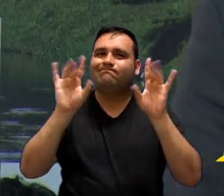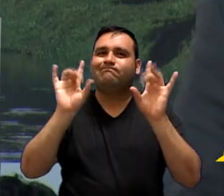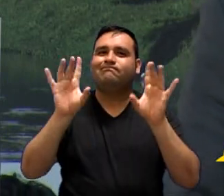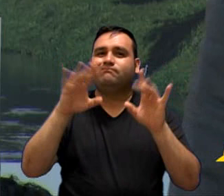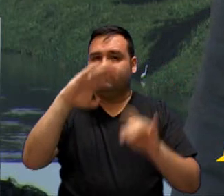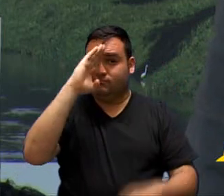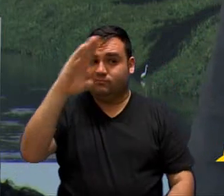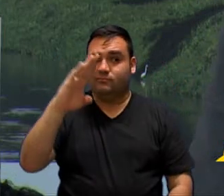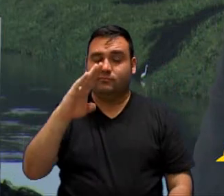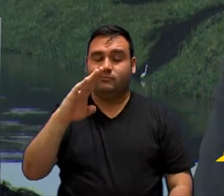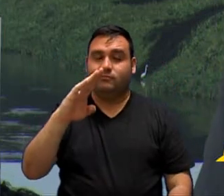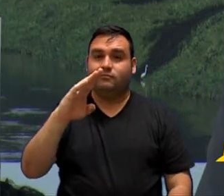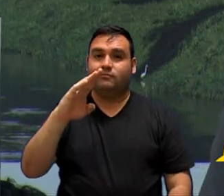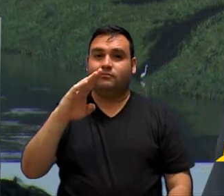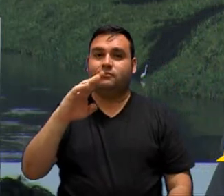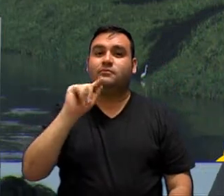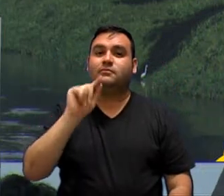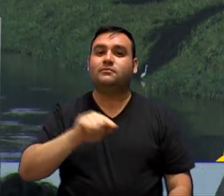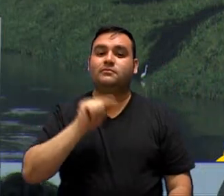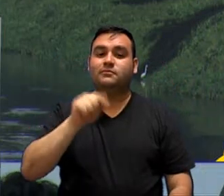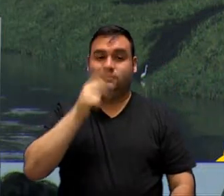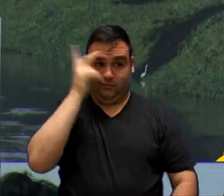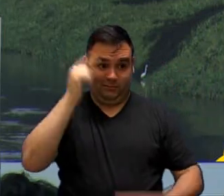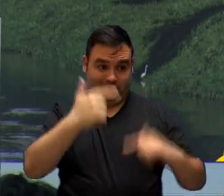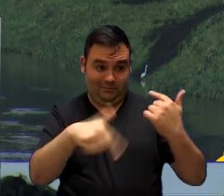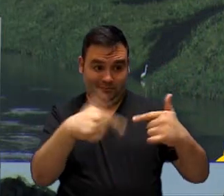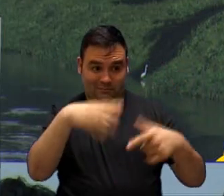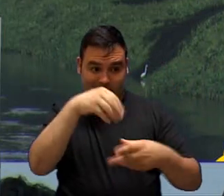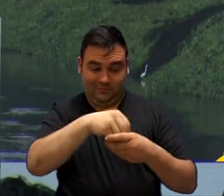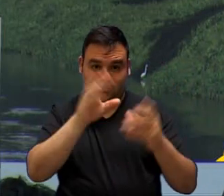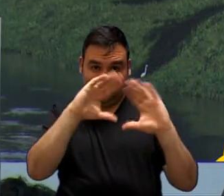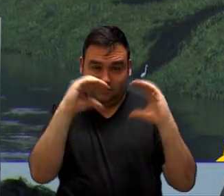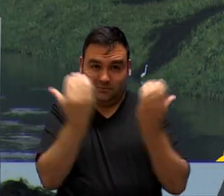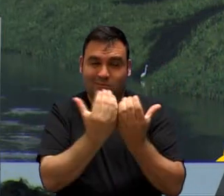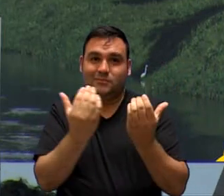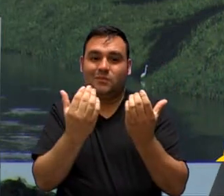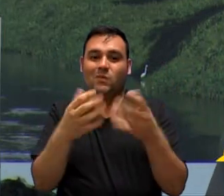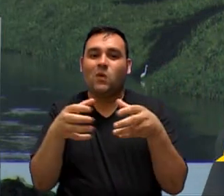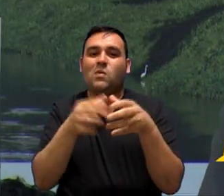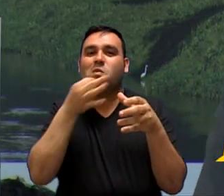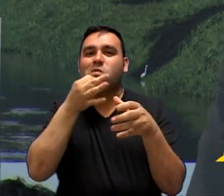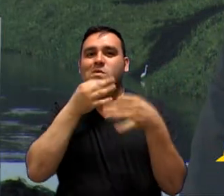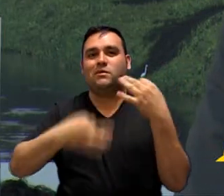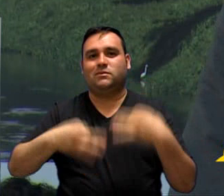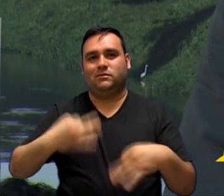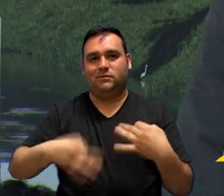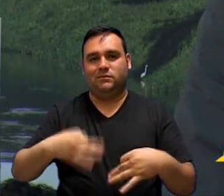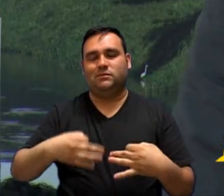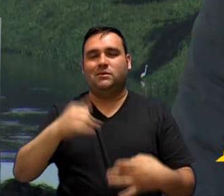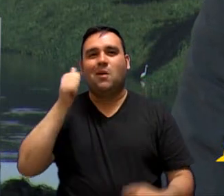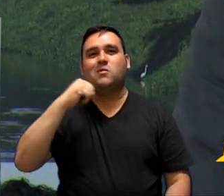especial os nossos servidores, o nosso jurídico, doutora Márcia,